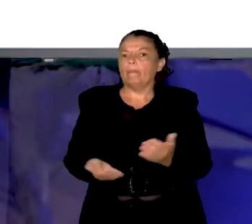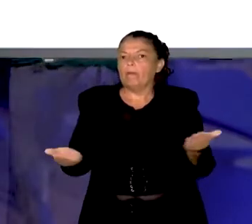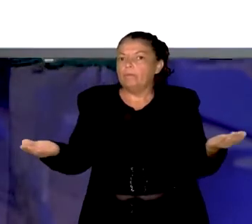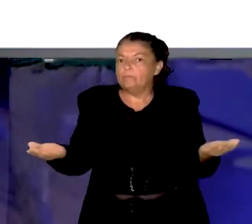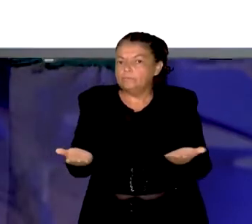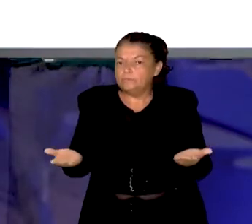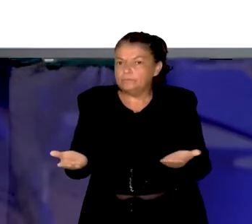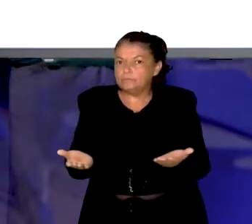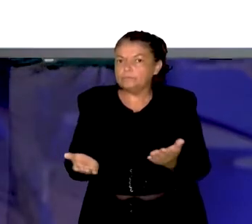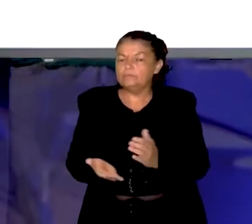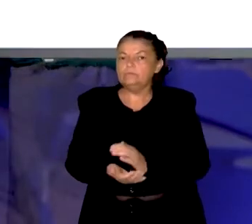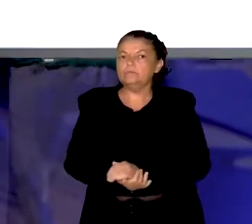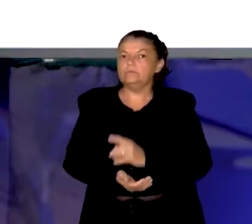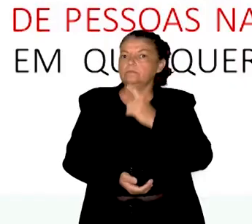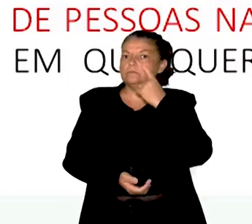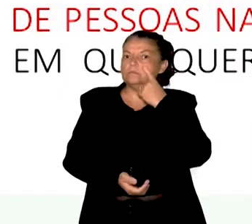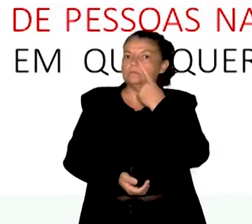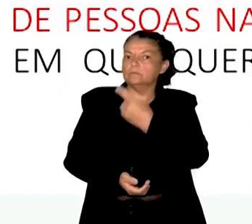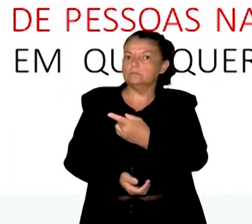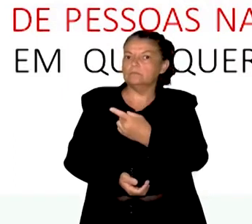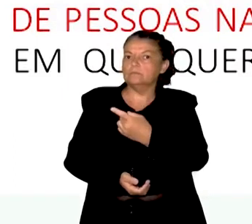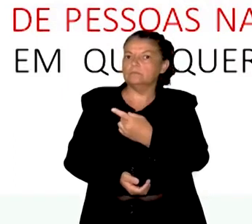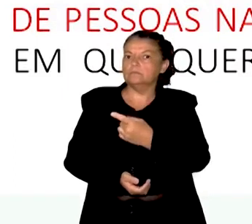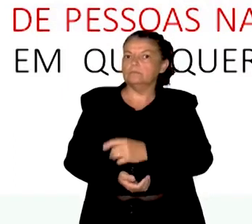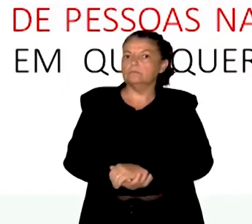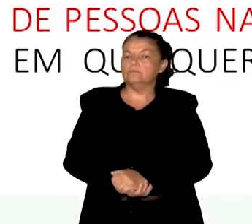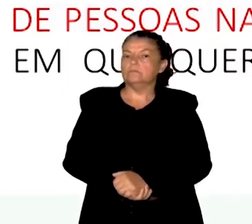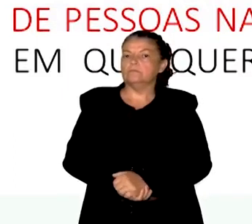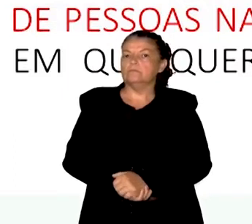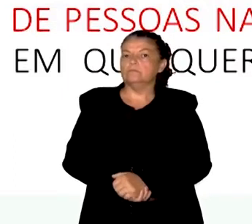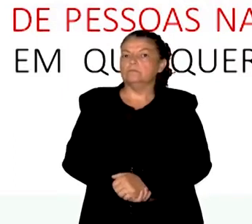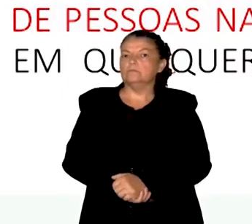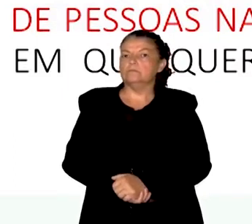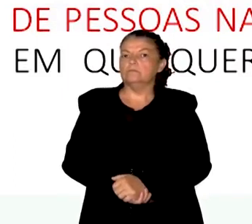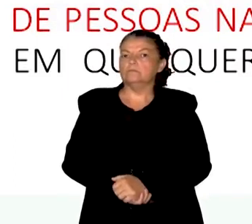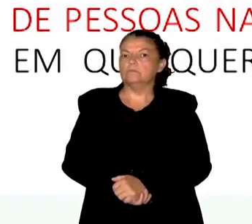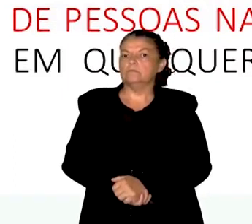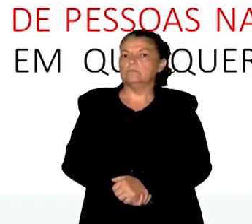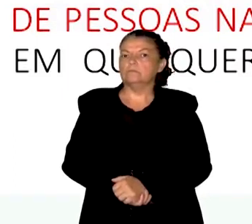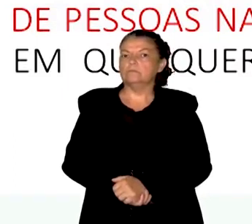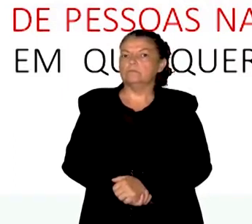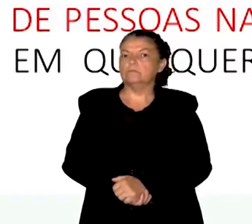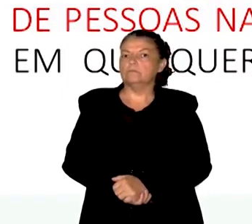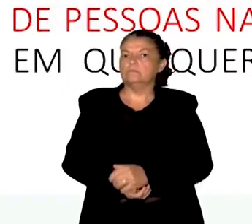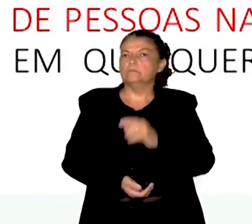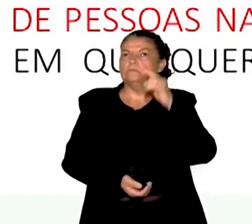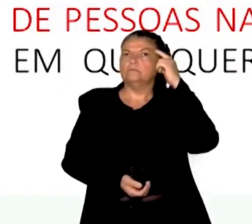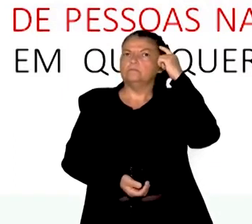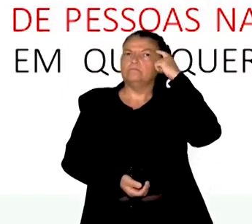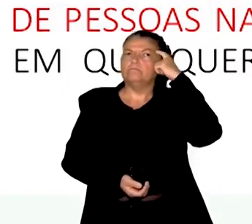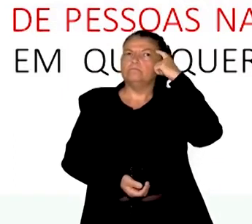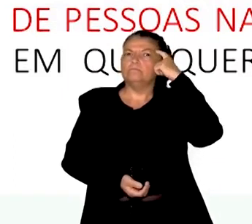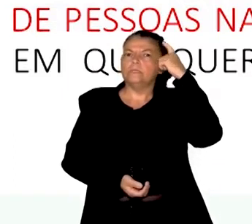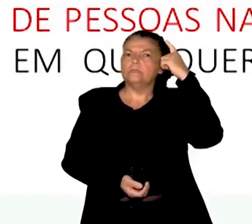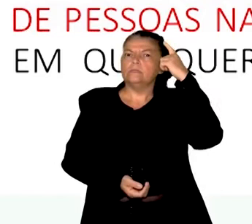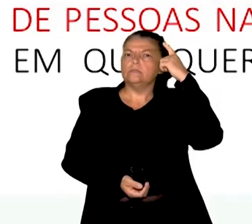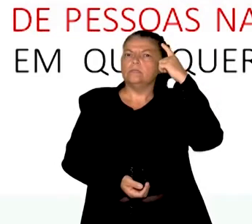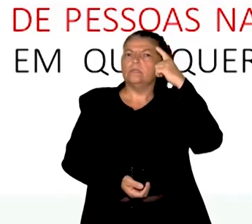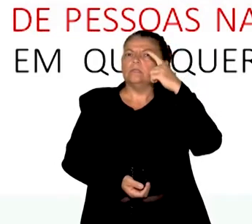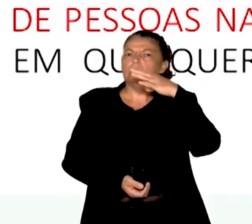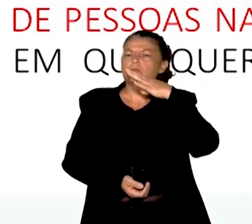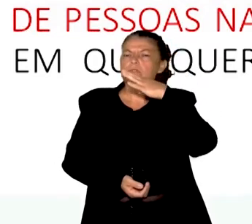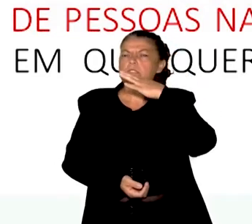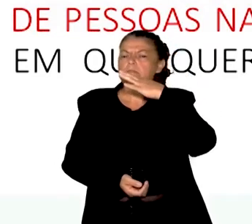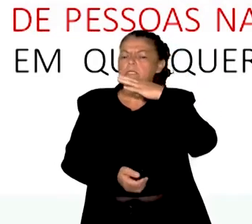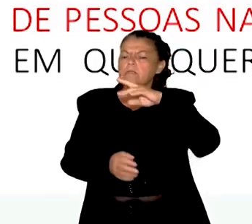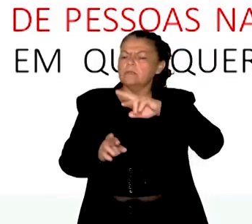dia, acompanha aqui, em uma visão mais atualizada, tem-se outra compreensão, em que, presta bem